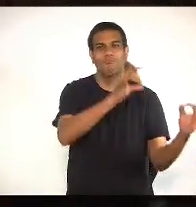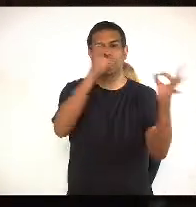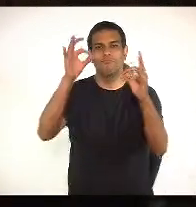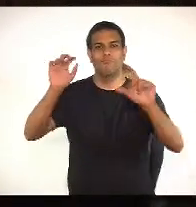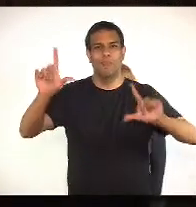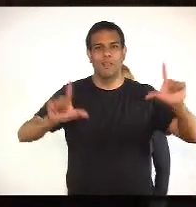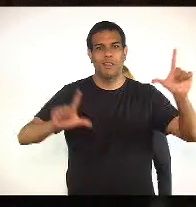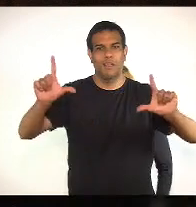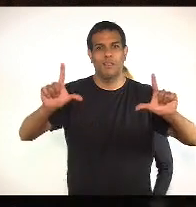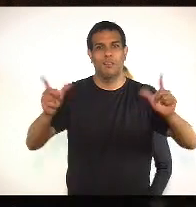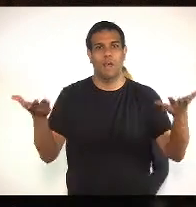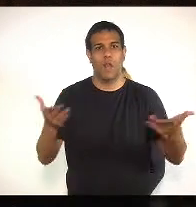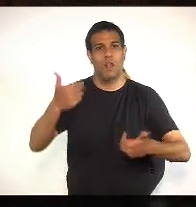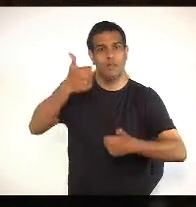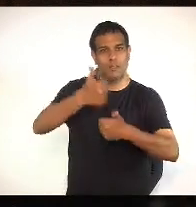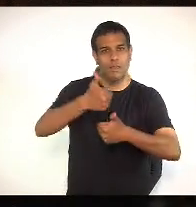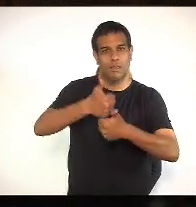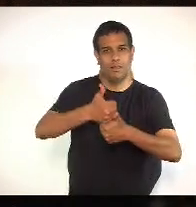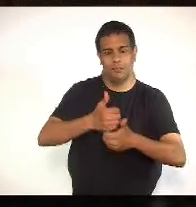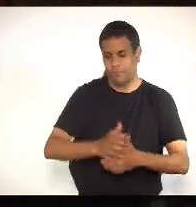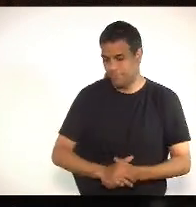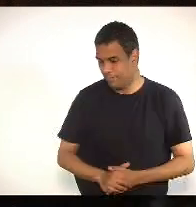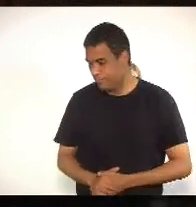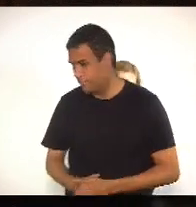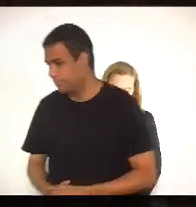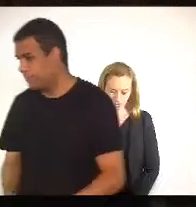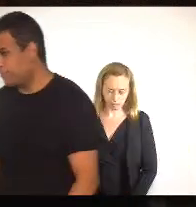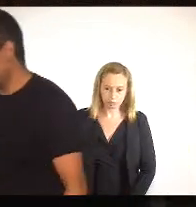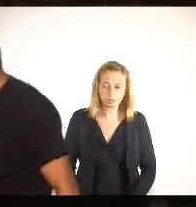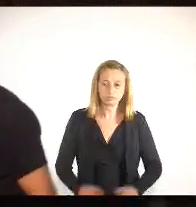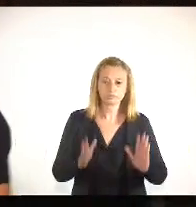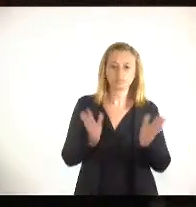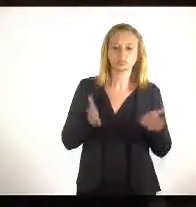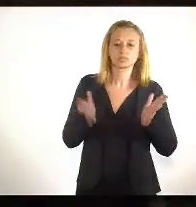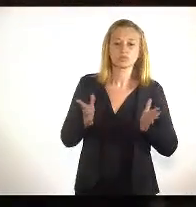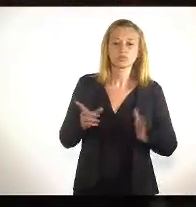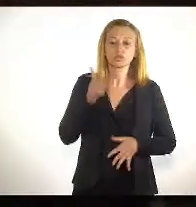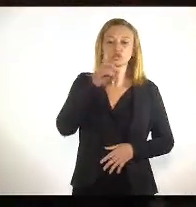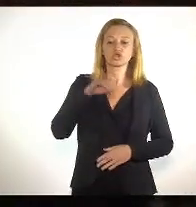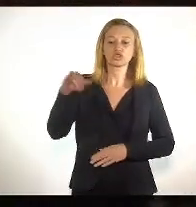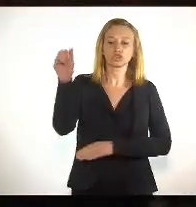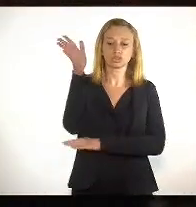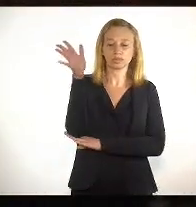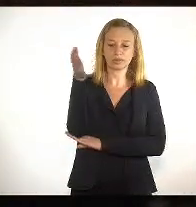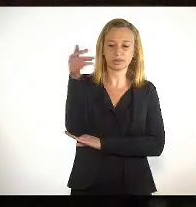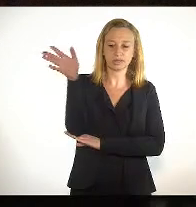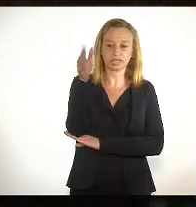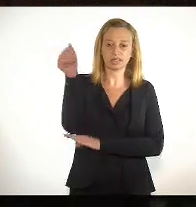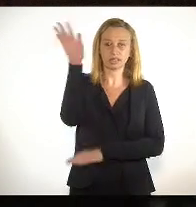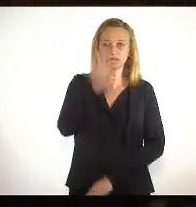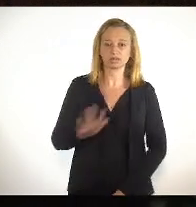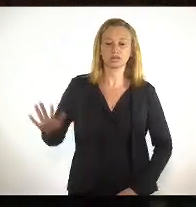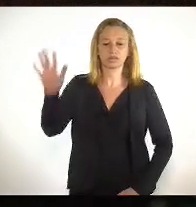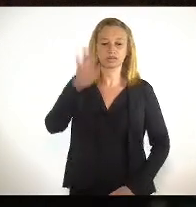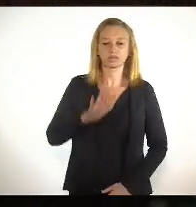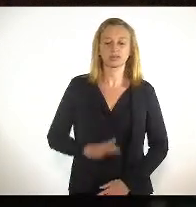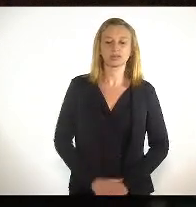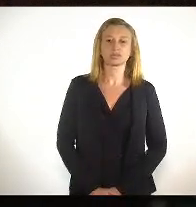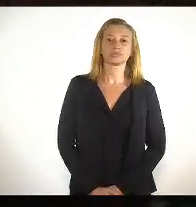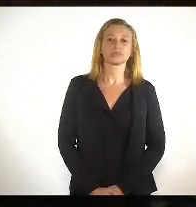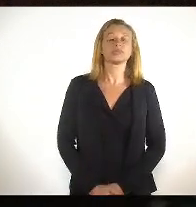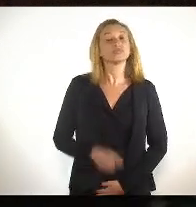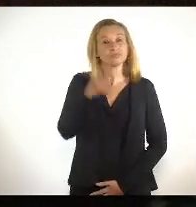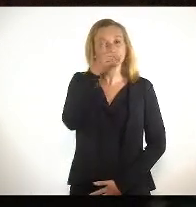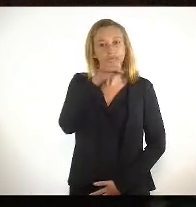assistem pela internet. Hoje comemora-se o Dia da Bandeira Nacional. E o